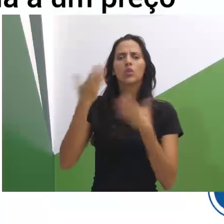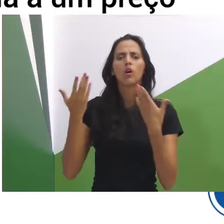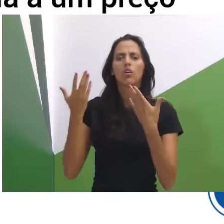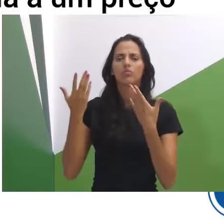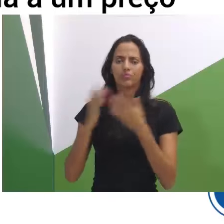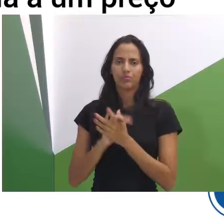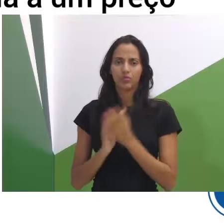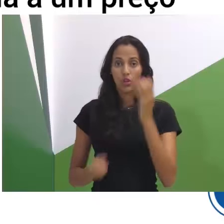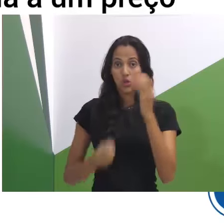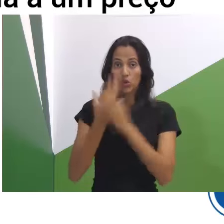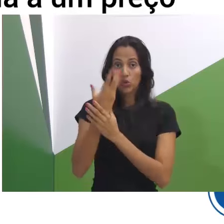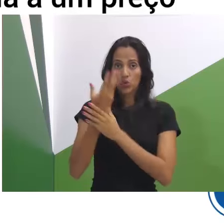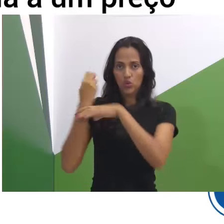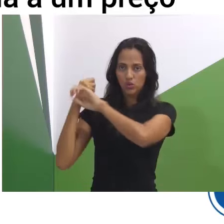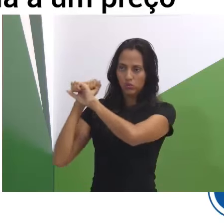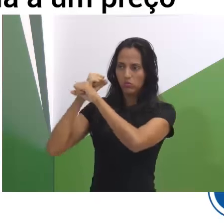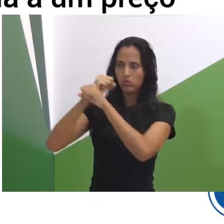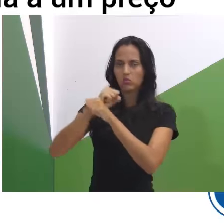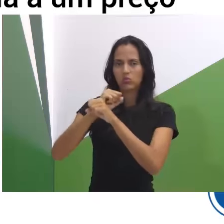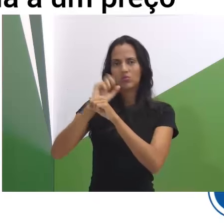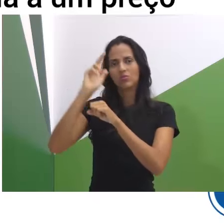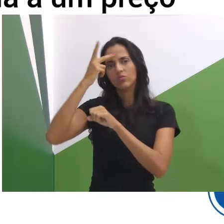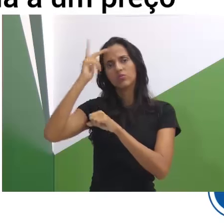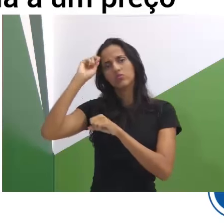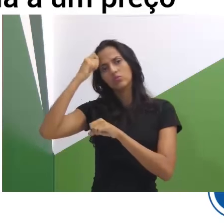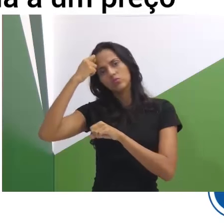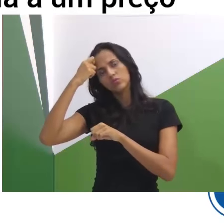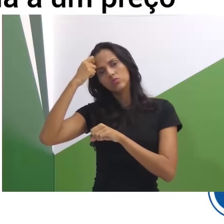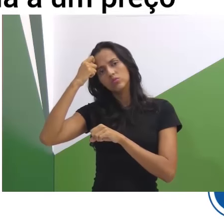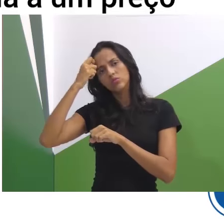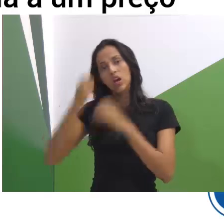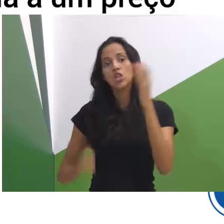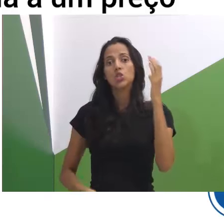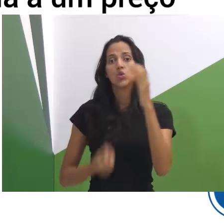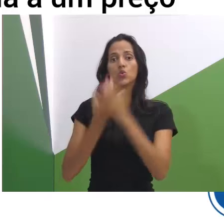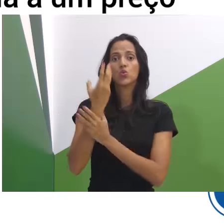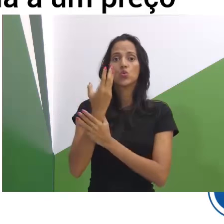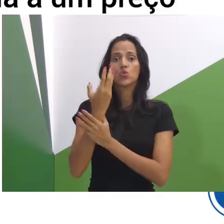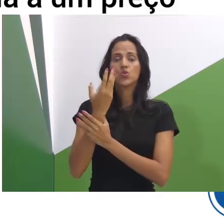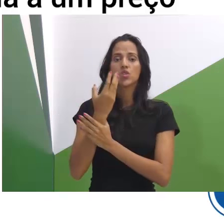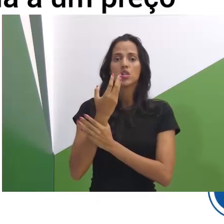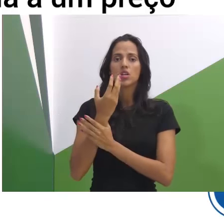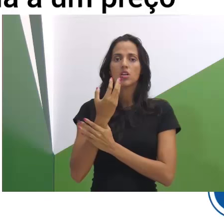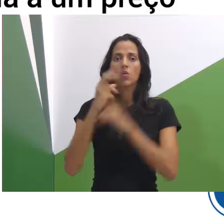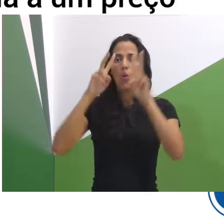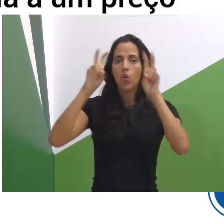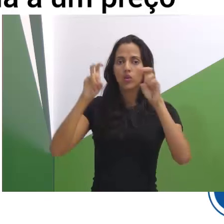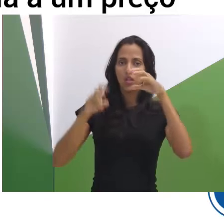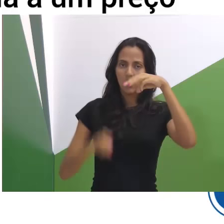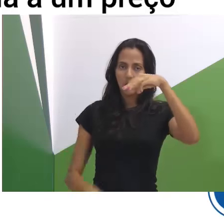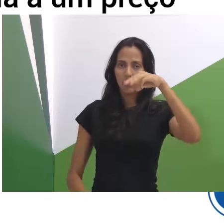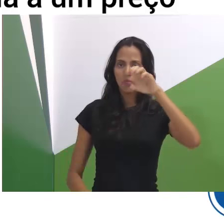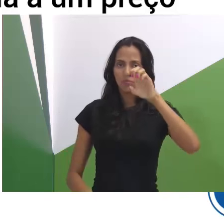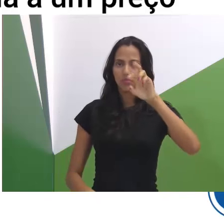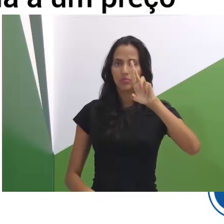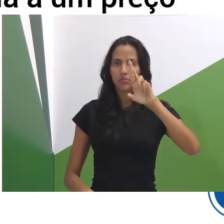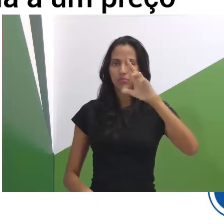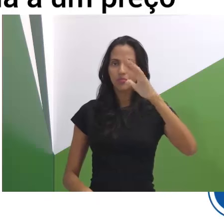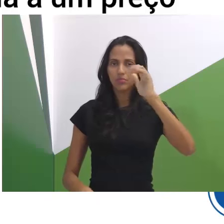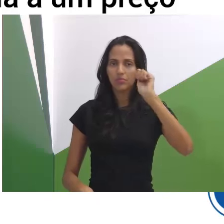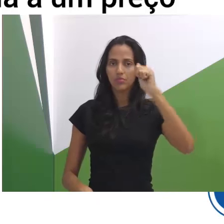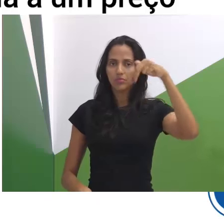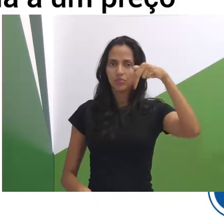Do Mercantilismo Ela vai ser intensificada Quando os portugueses Começam a explorar